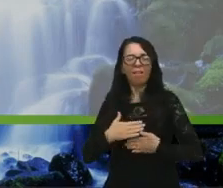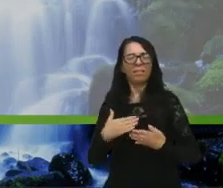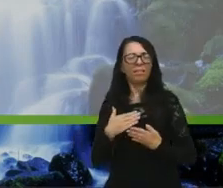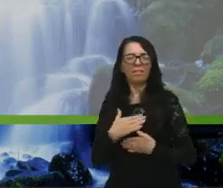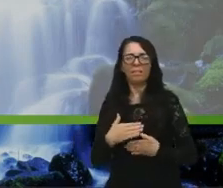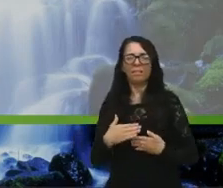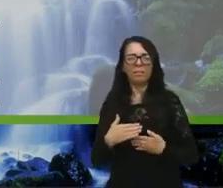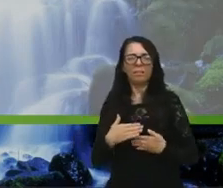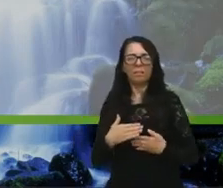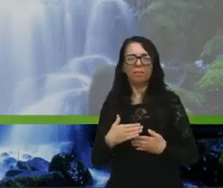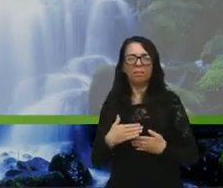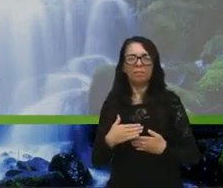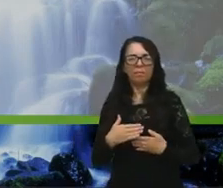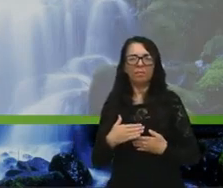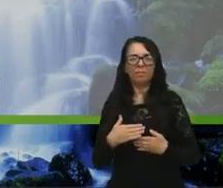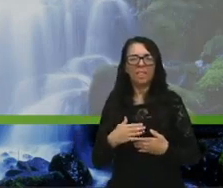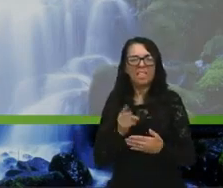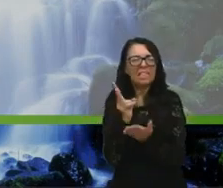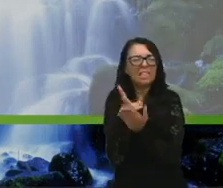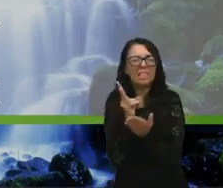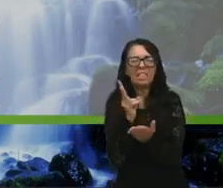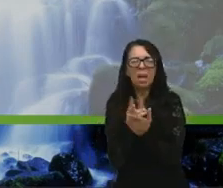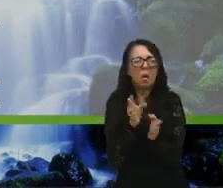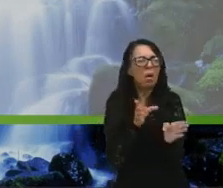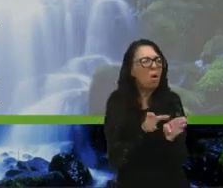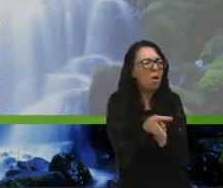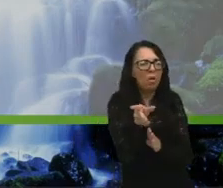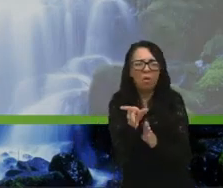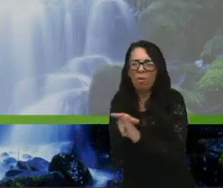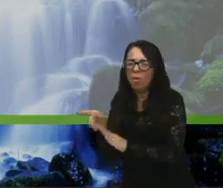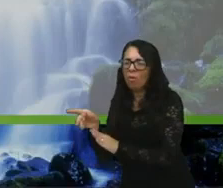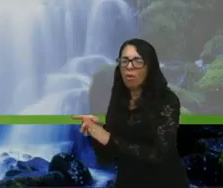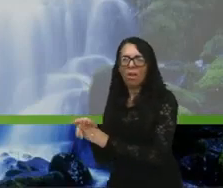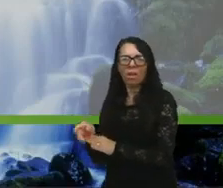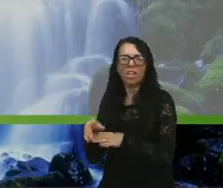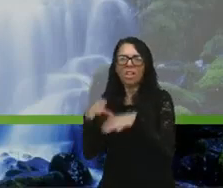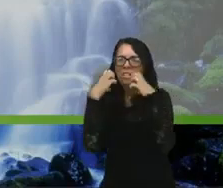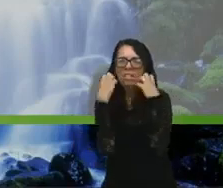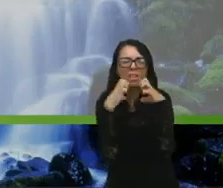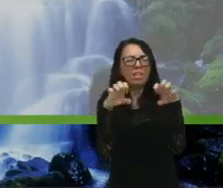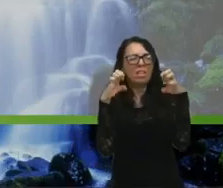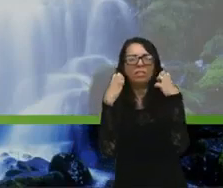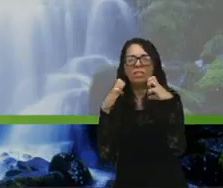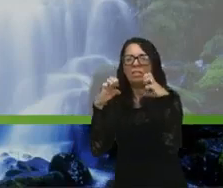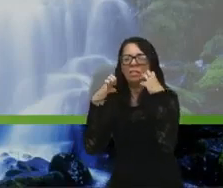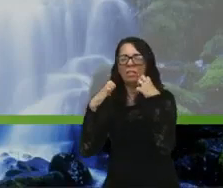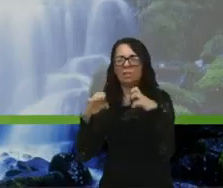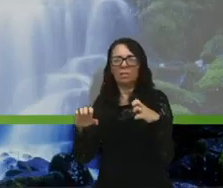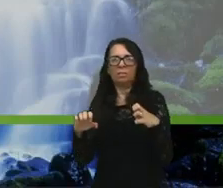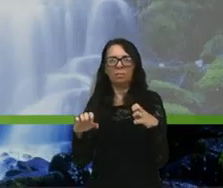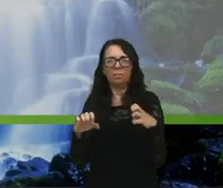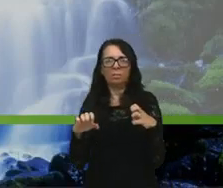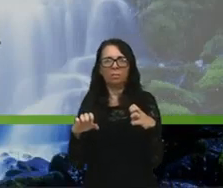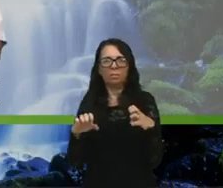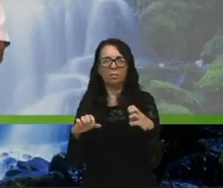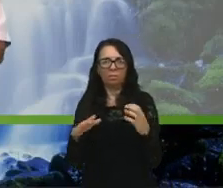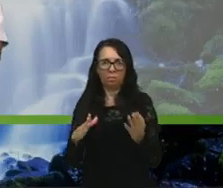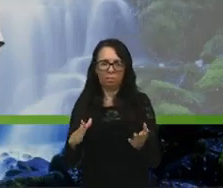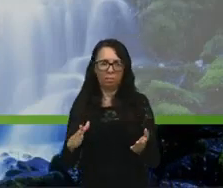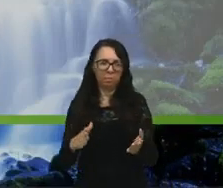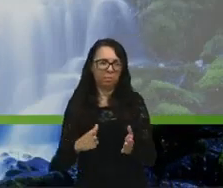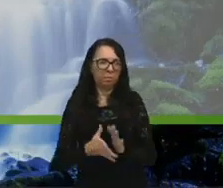Porque com Deus não pode brincar. Com Deus não pode levar uma vida em